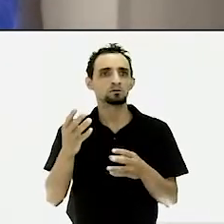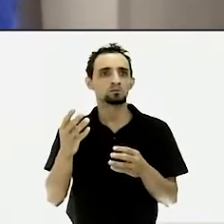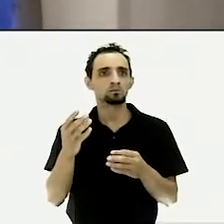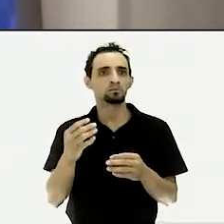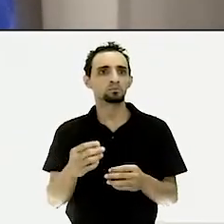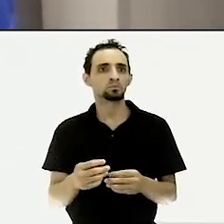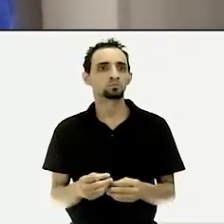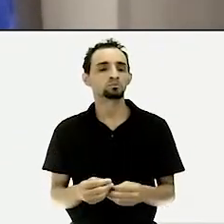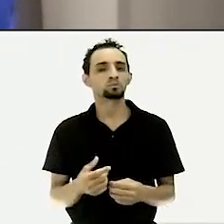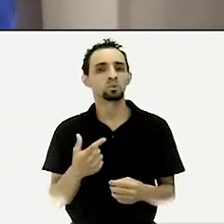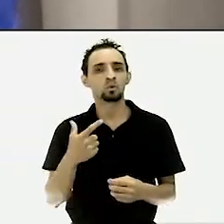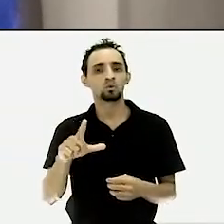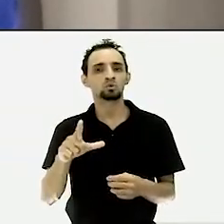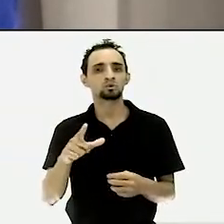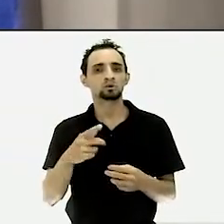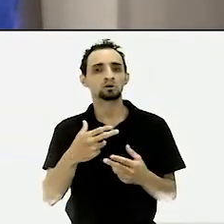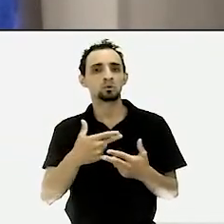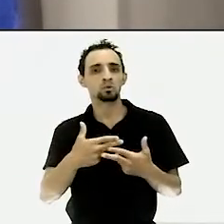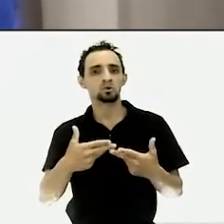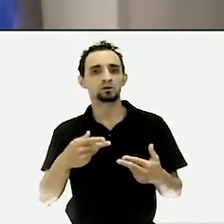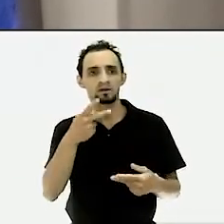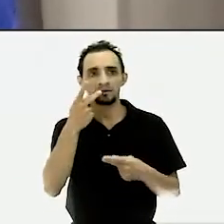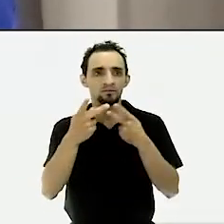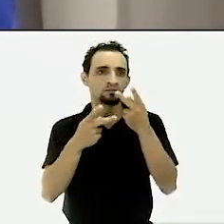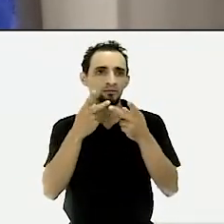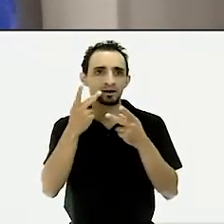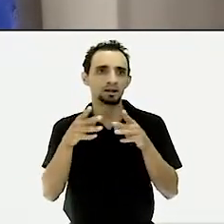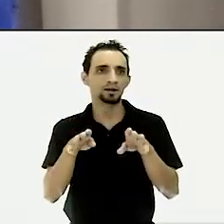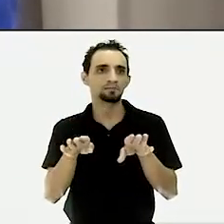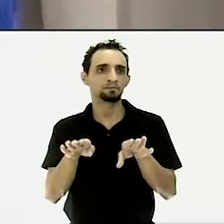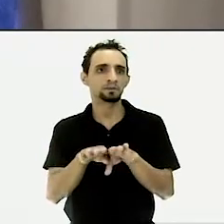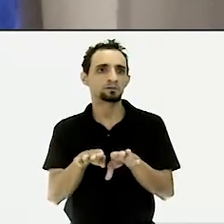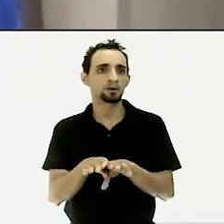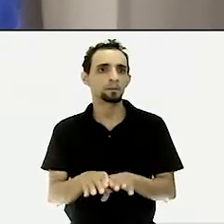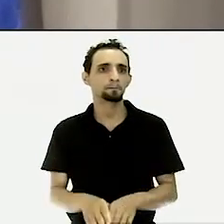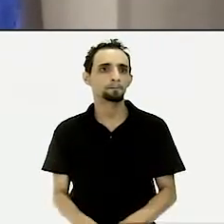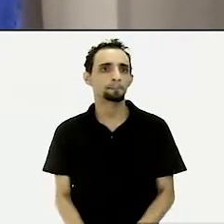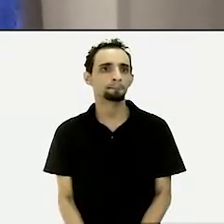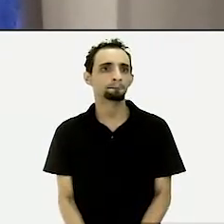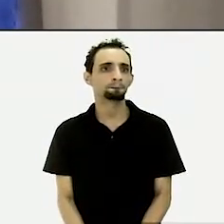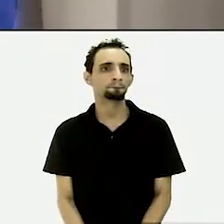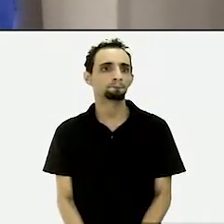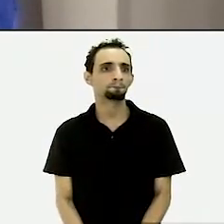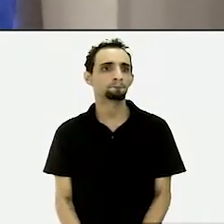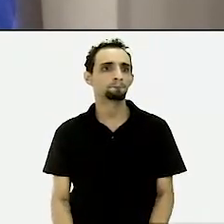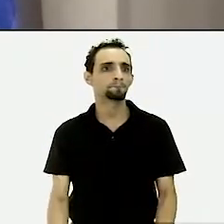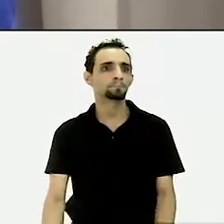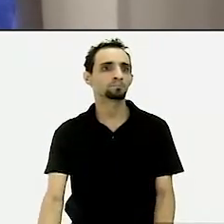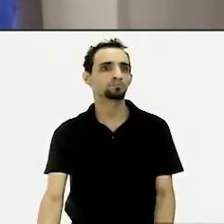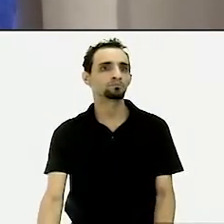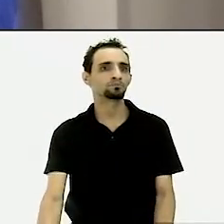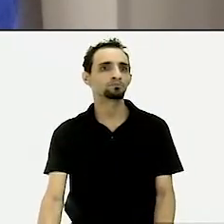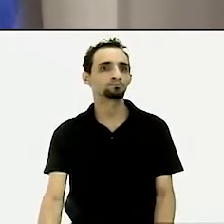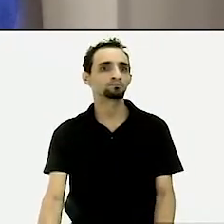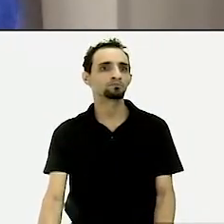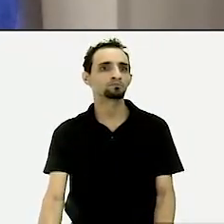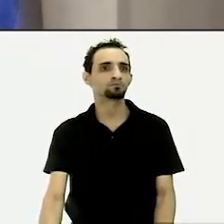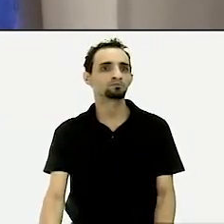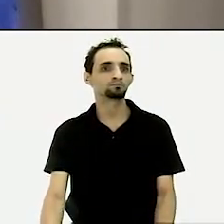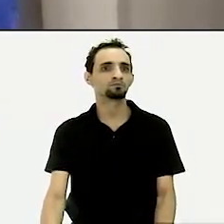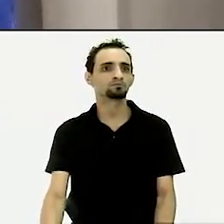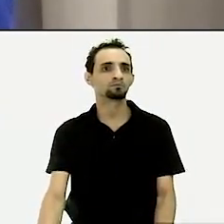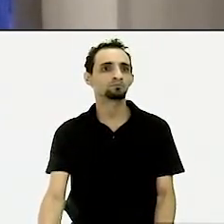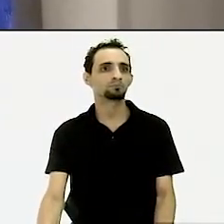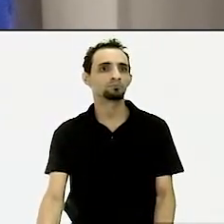O outro assunto meu, nessa tarde de tribuna, é falar sobre o Campeonato Amador, que vai começar